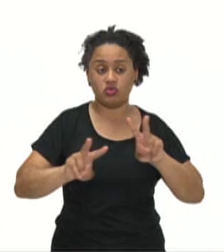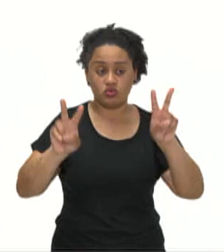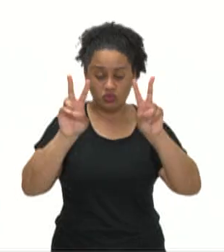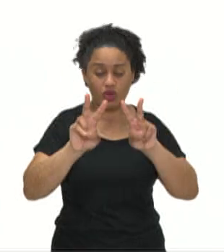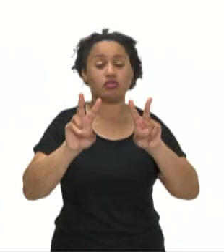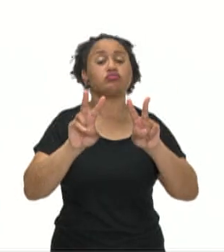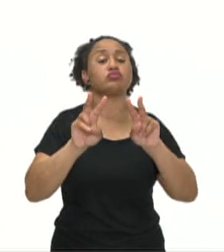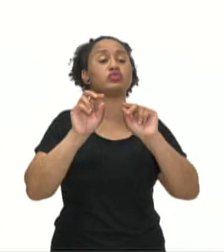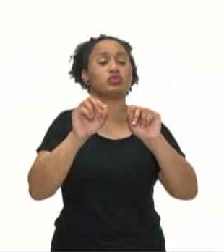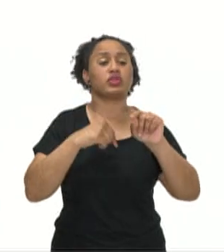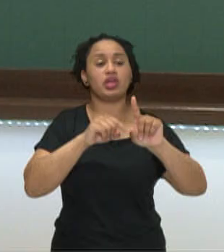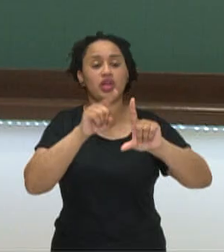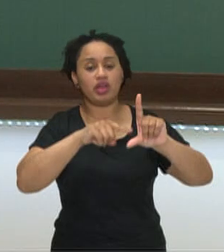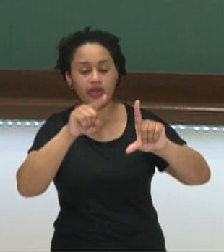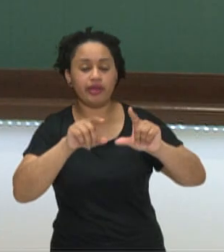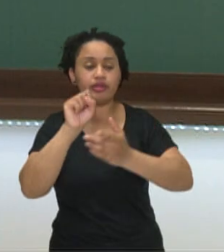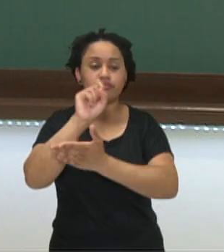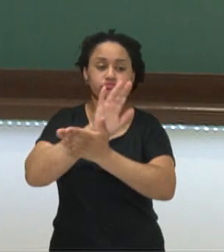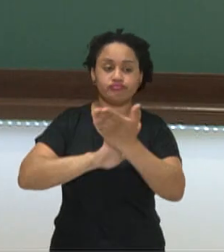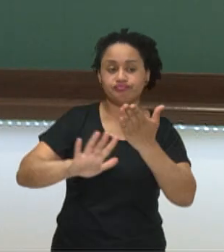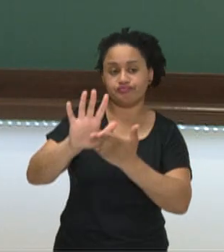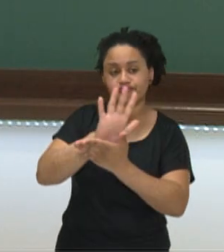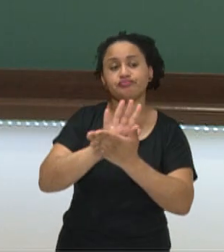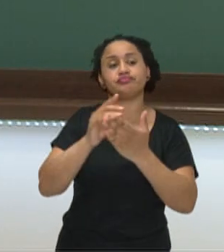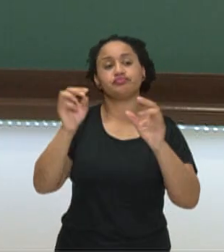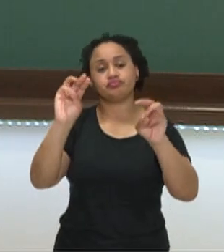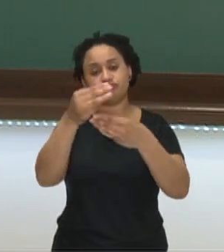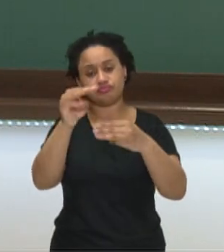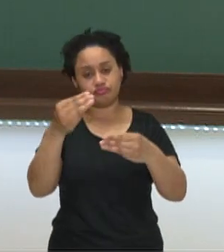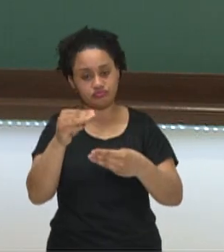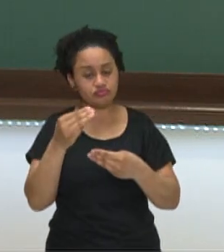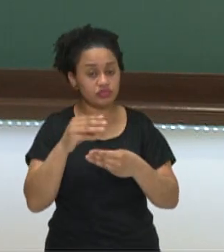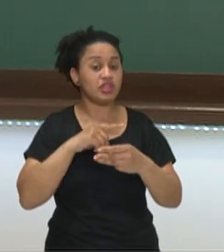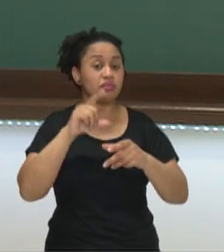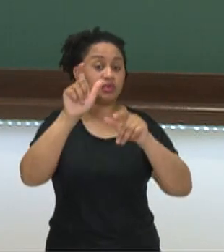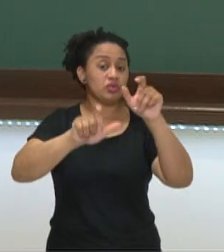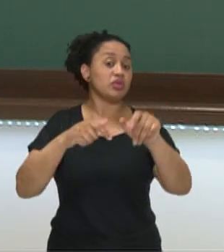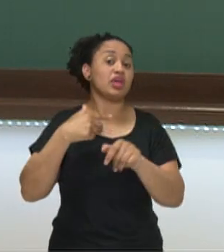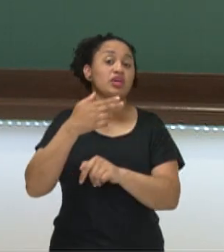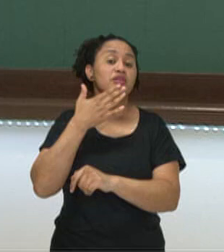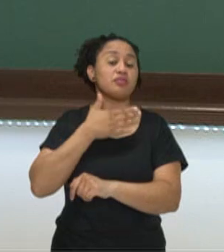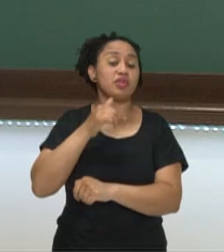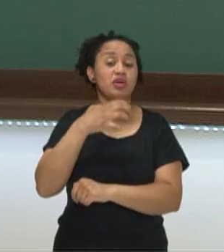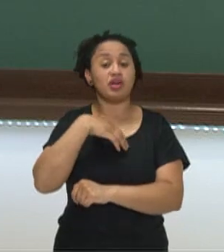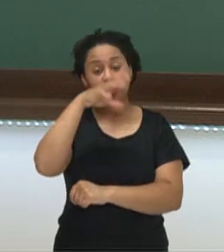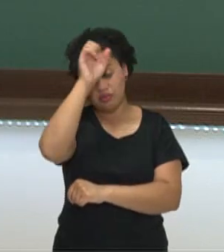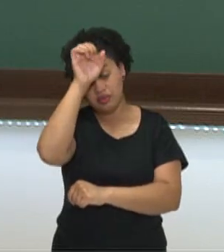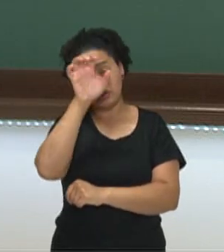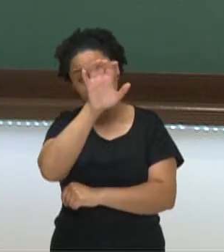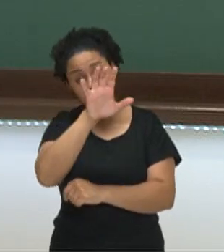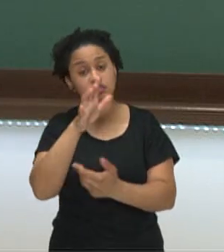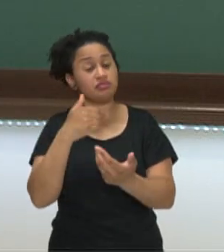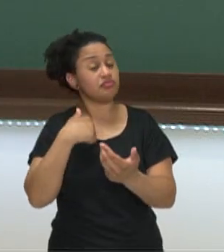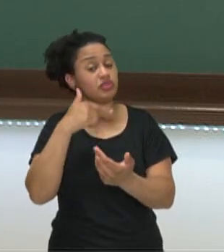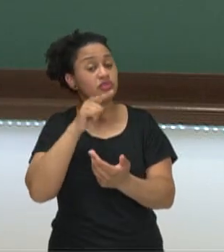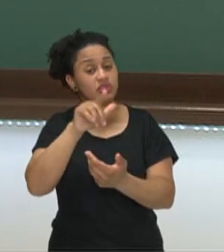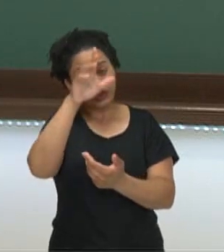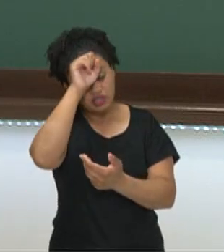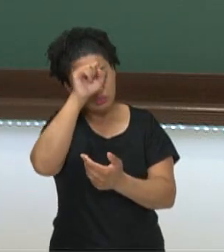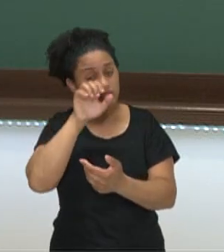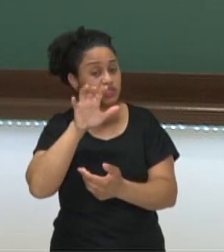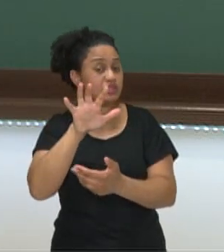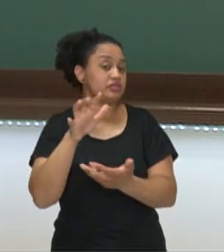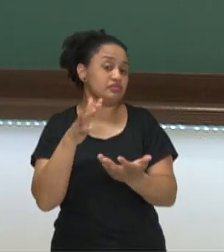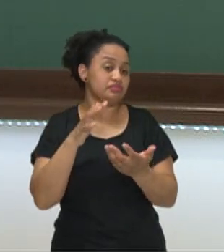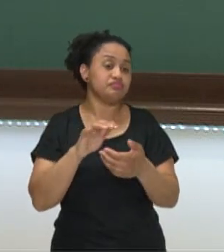né, através de gráficos, imagens, né, slides, tem pessoas que preferem aprender dessa forma e aprendem melhor dessa